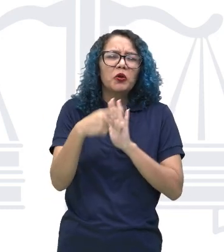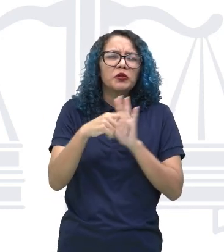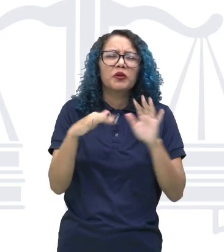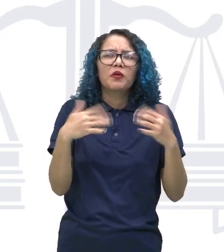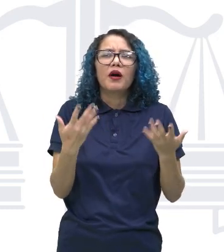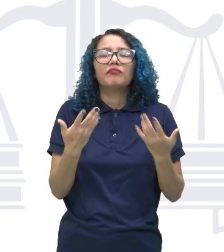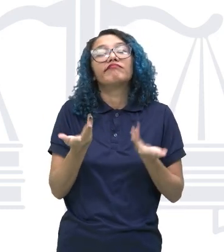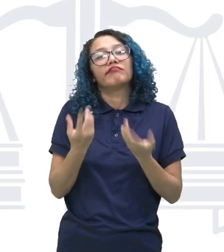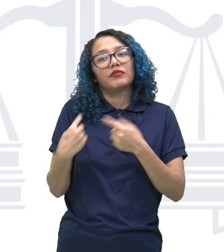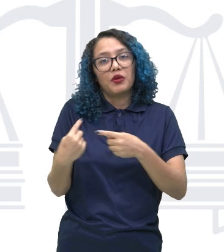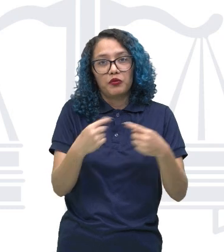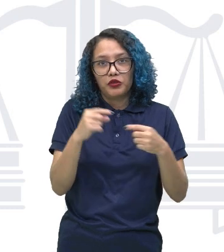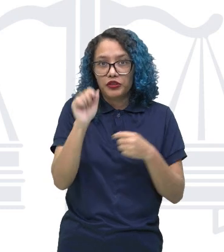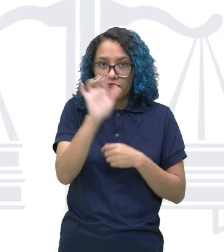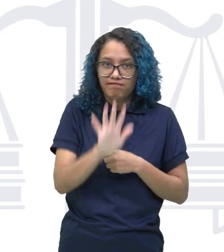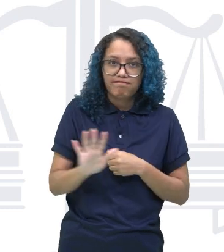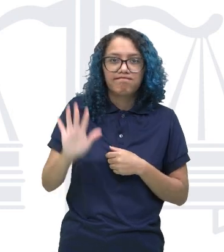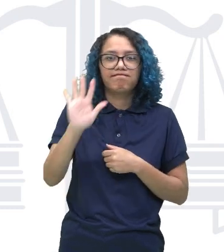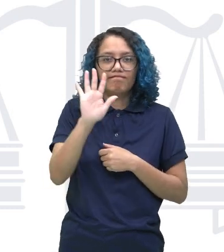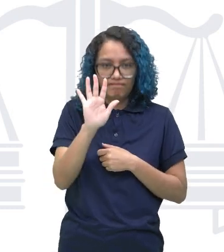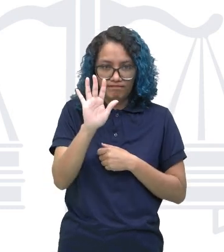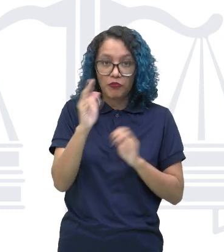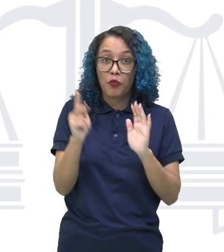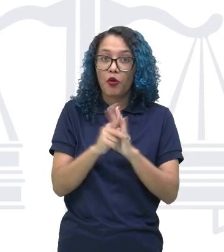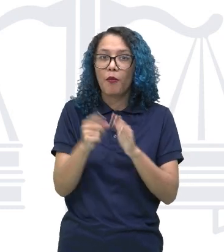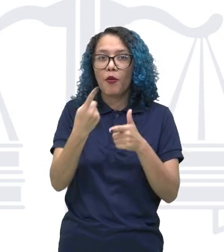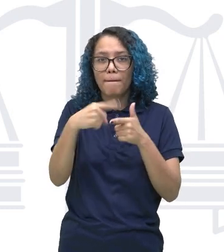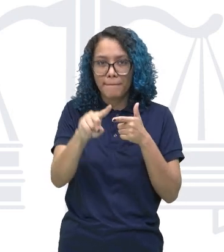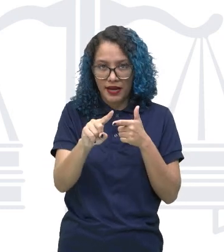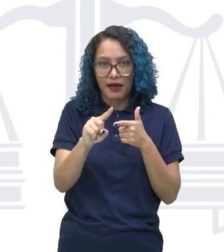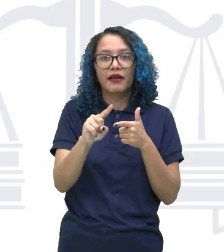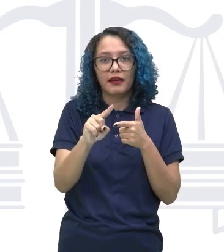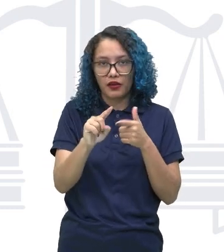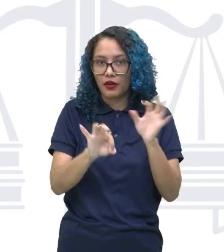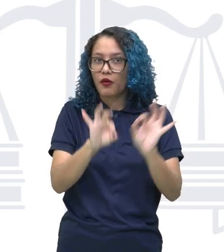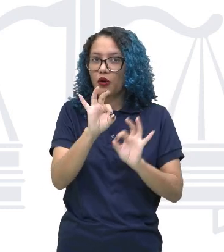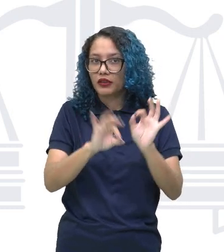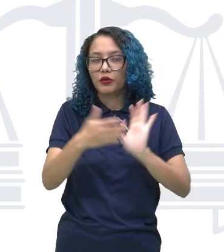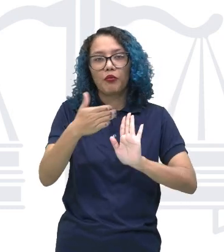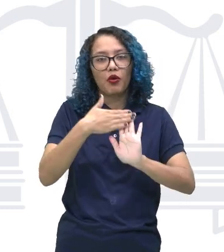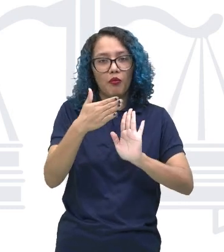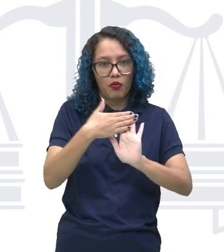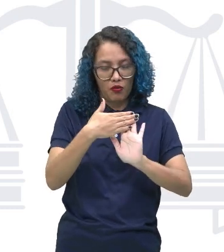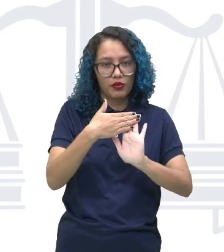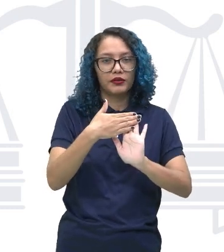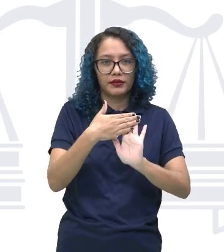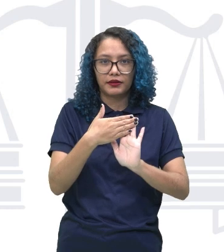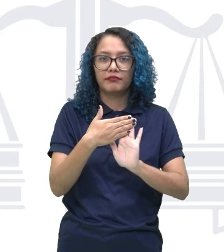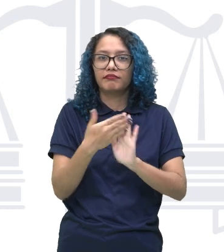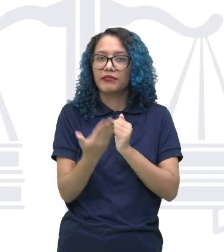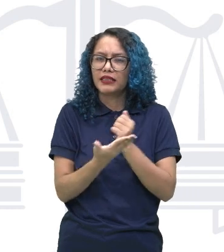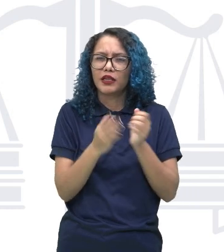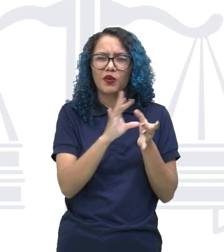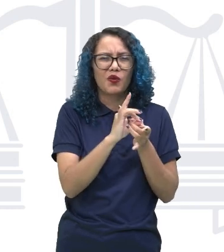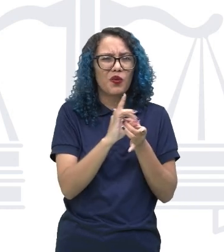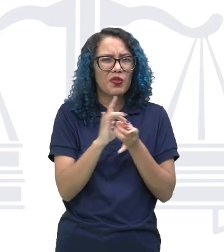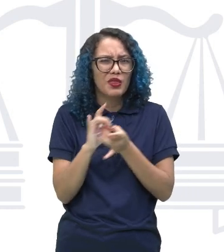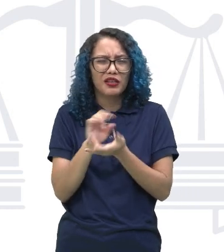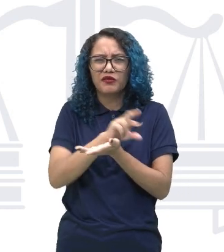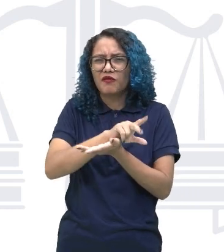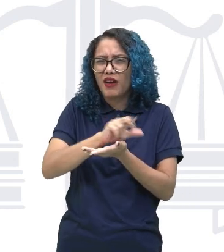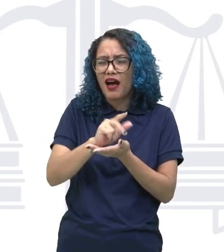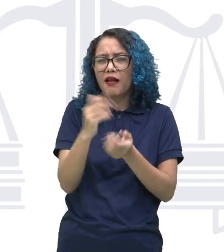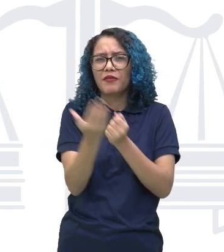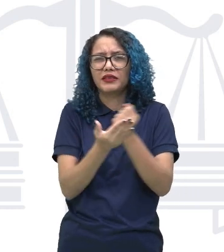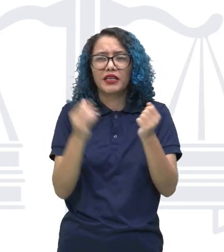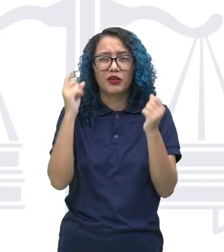política nacional, né, que o MEC trouxe para a gente, com base em inúmeros contextos, com base em todas essas dificuldades